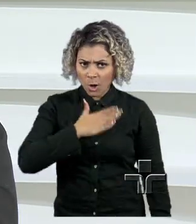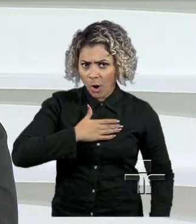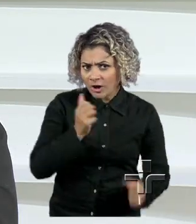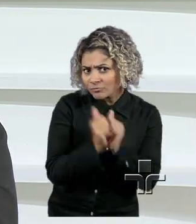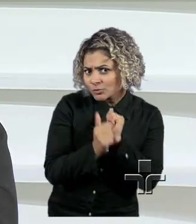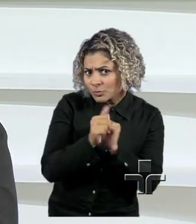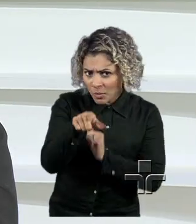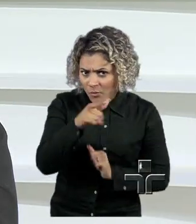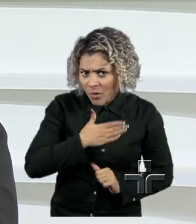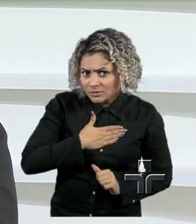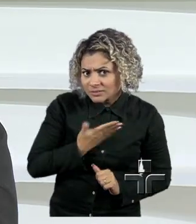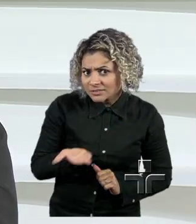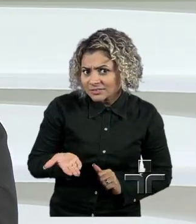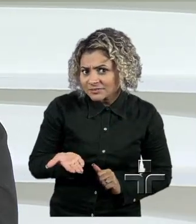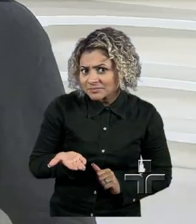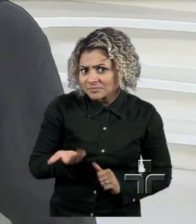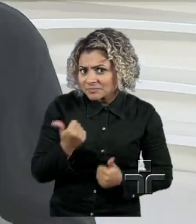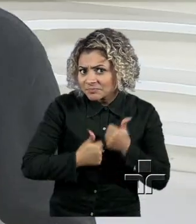futebol?